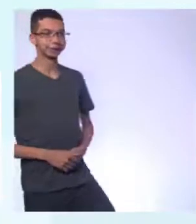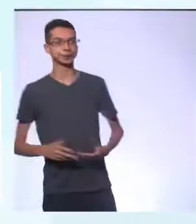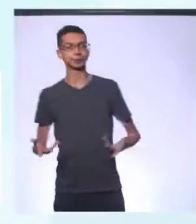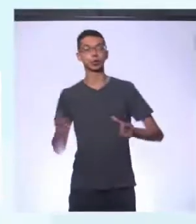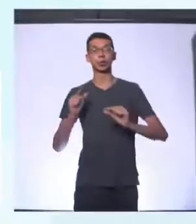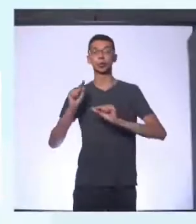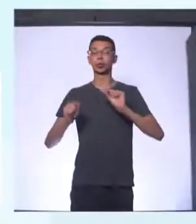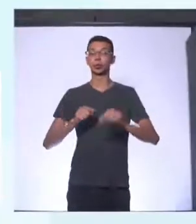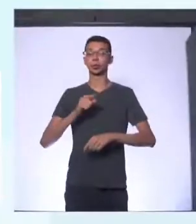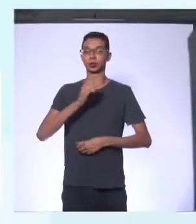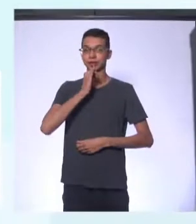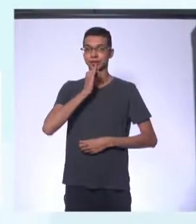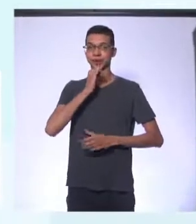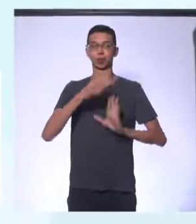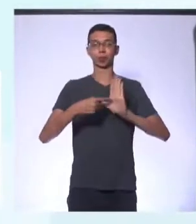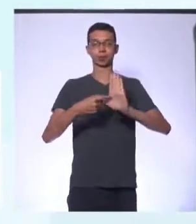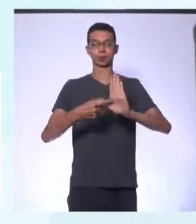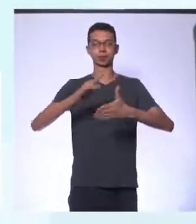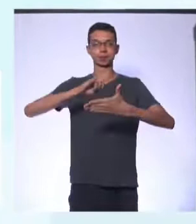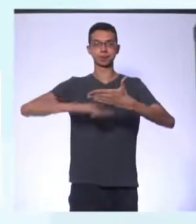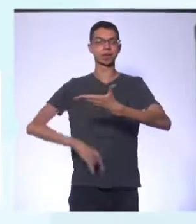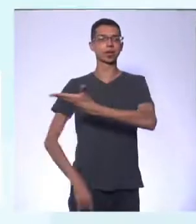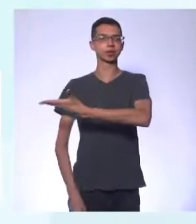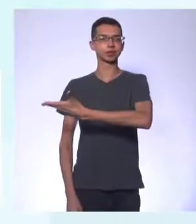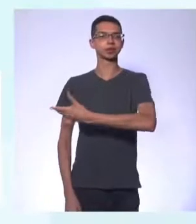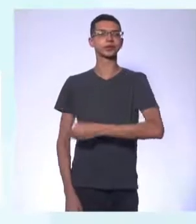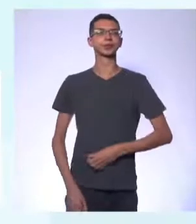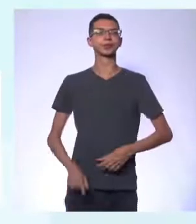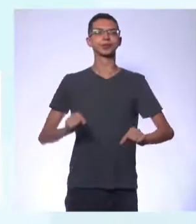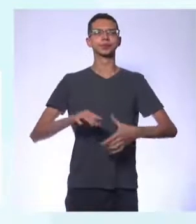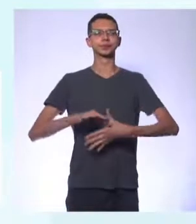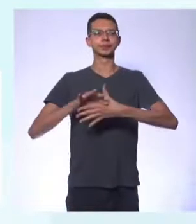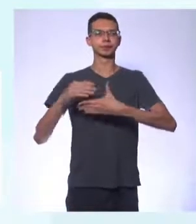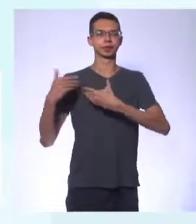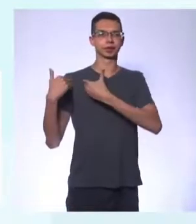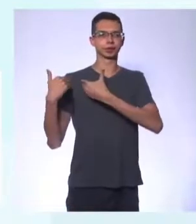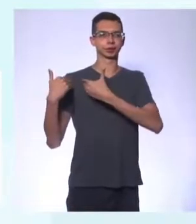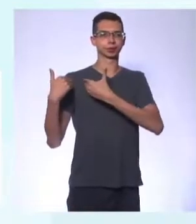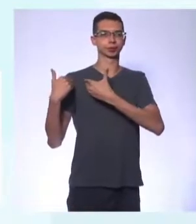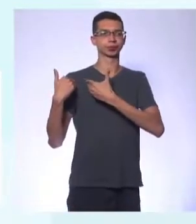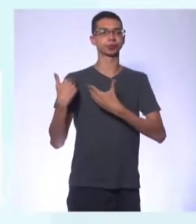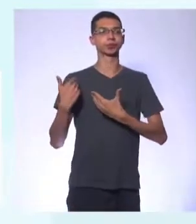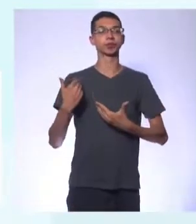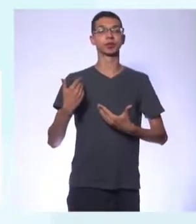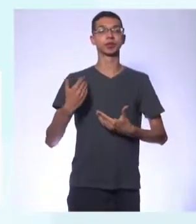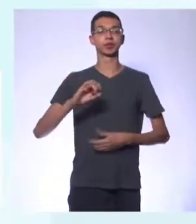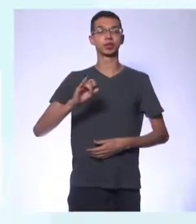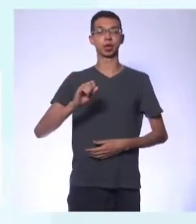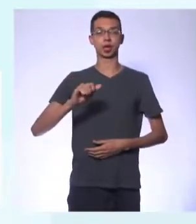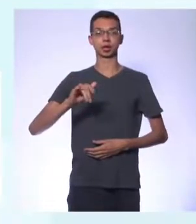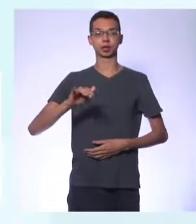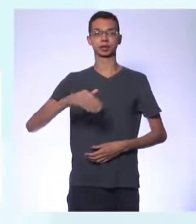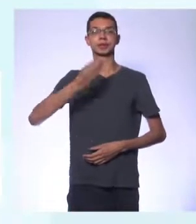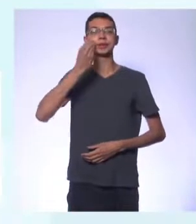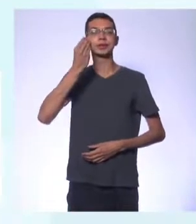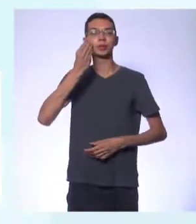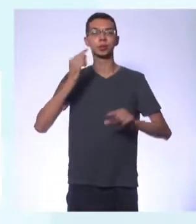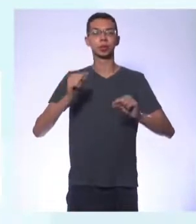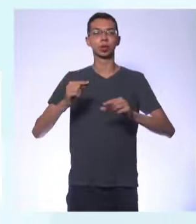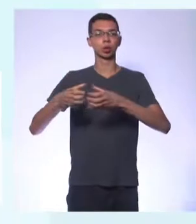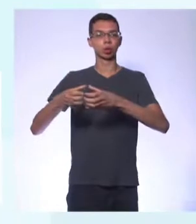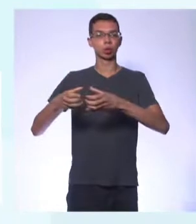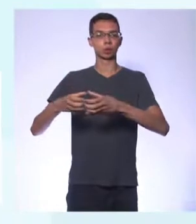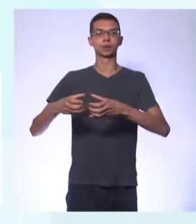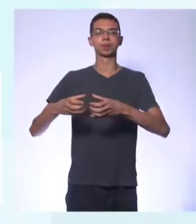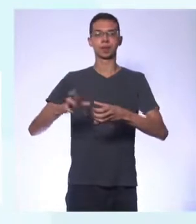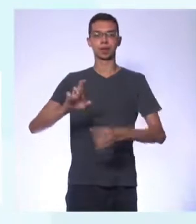Quintino Bocaiúva e Joaquim Saldanha Marinho. Ambos haviam decidido formar um clube republicano no Rio